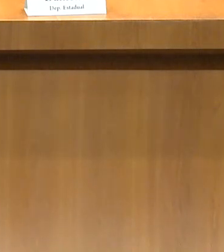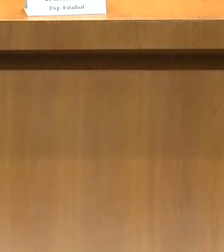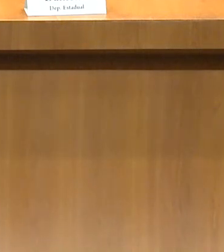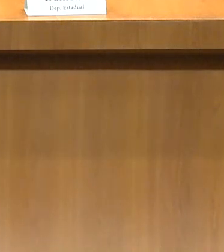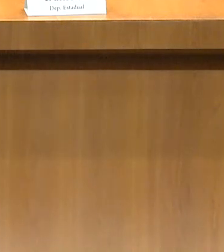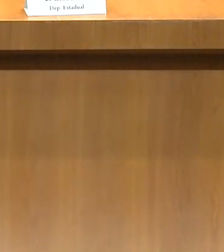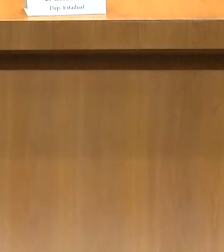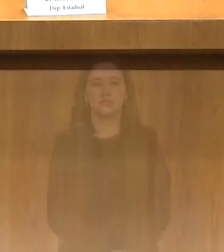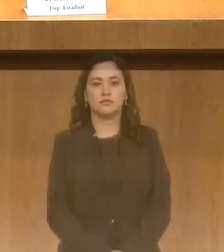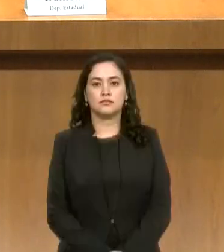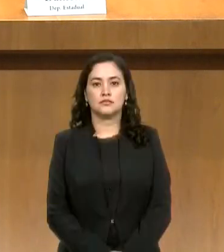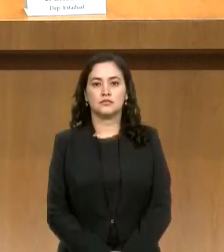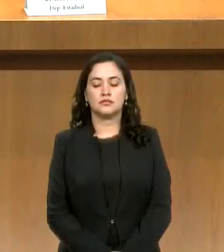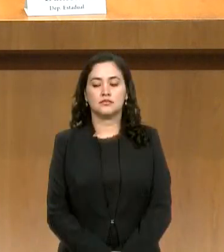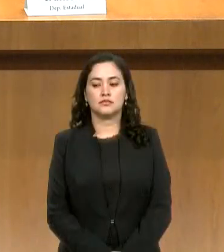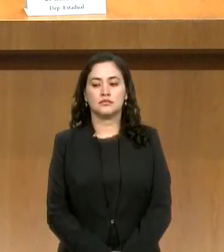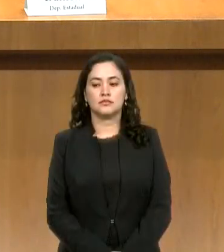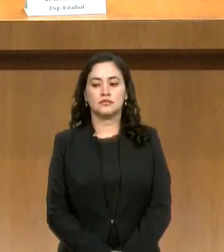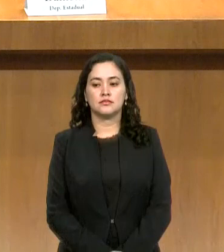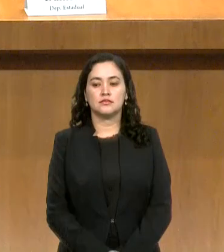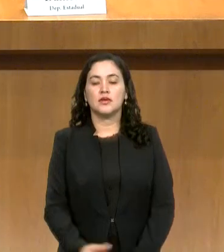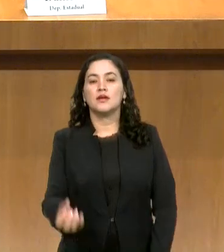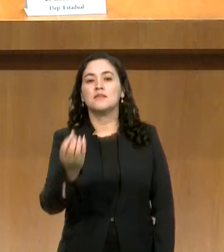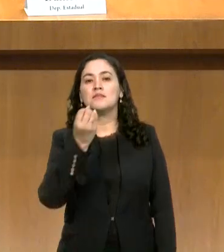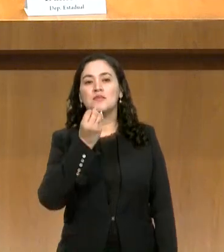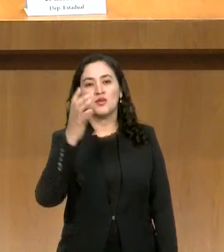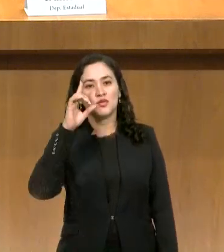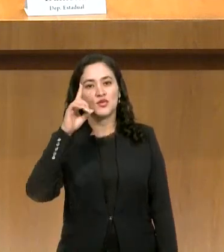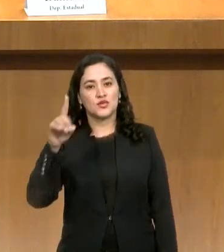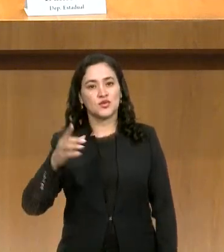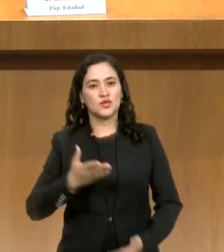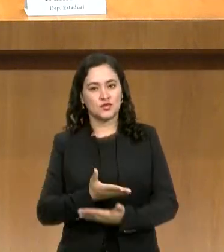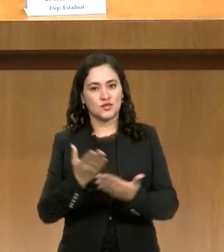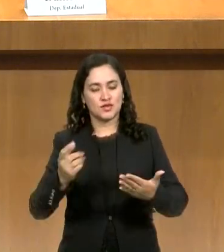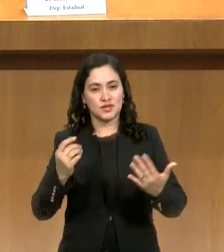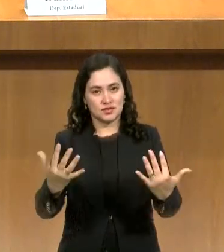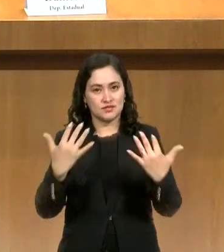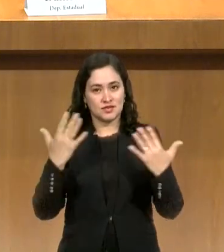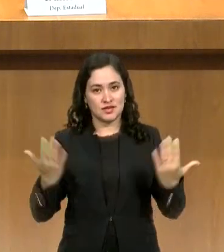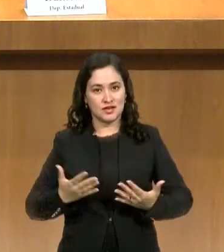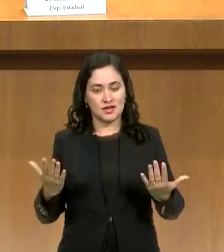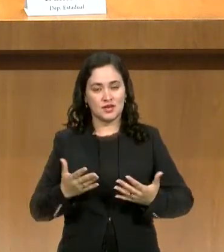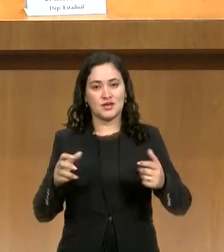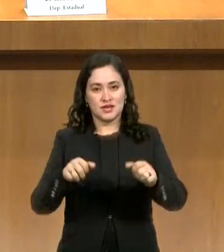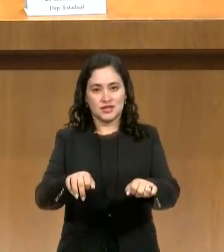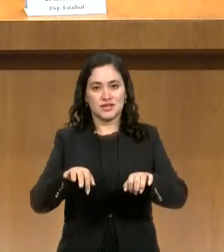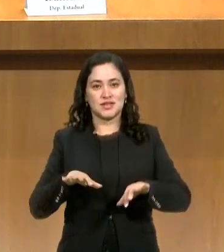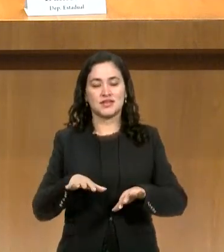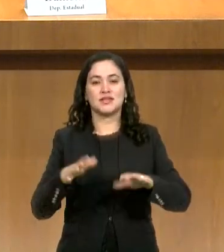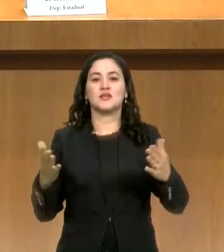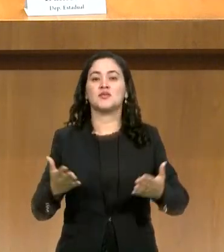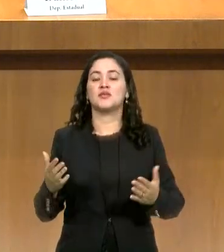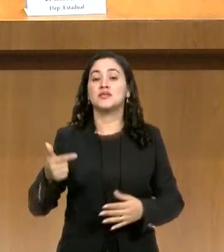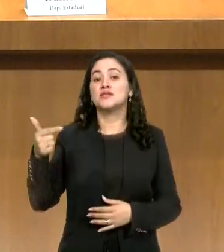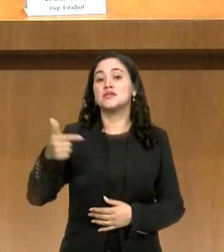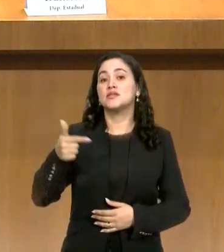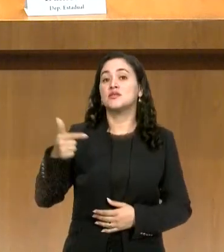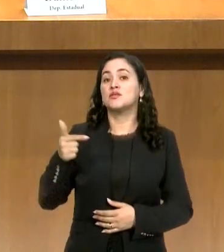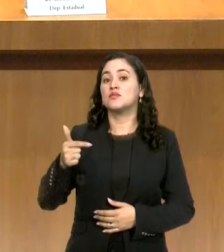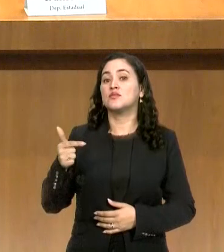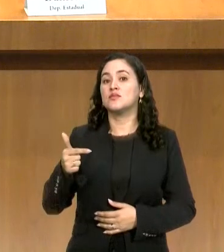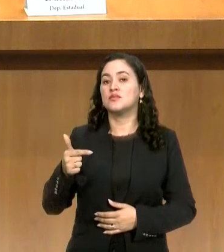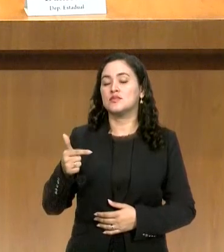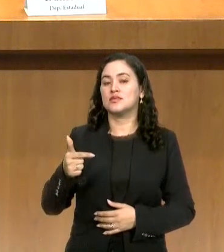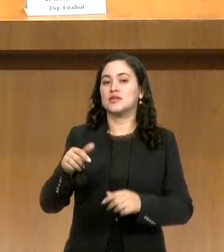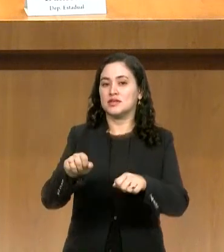Bom dia para você que acompanha ao vivo a programação da TV Assembleia. Neste momento está acontecendo a sessão plenária, segunda da semana, abrindo os trabalhos